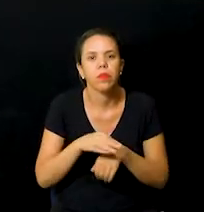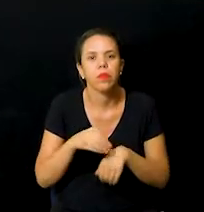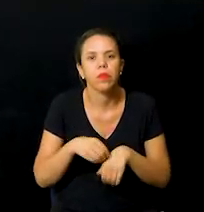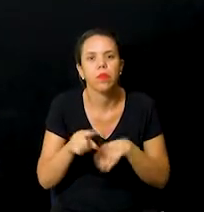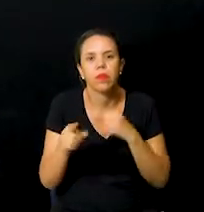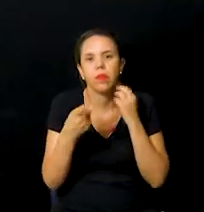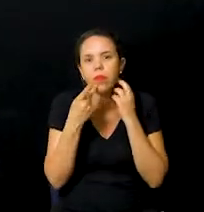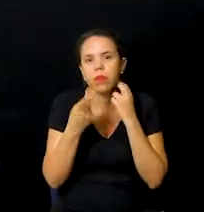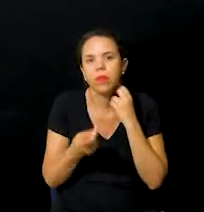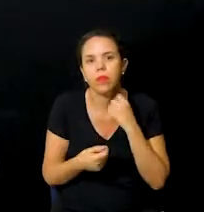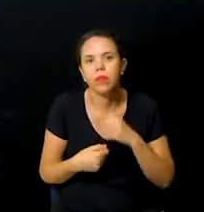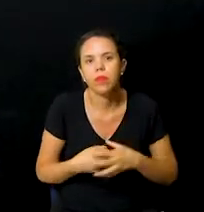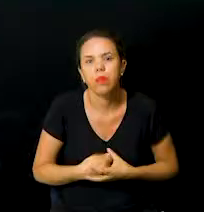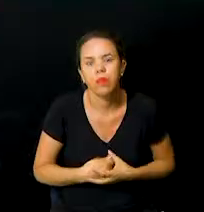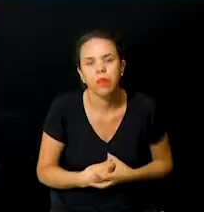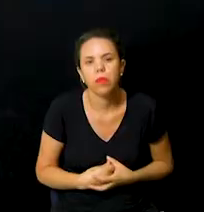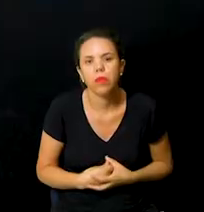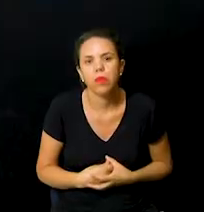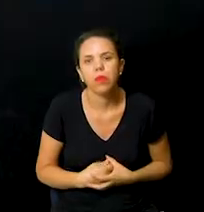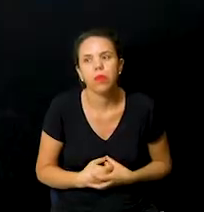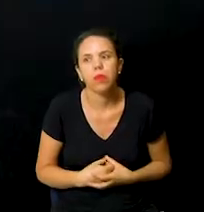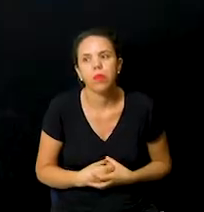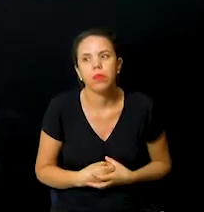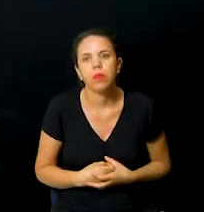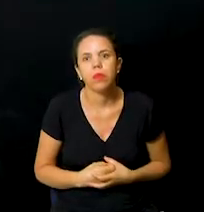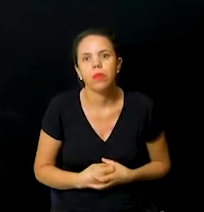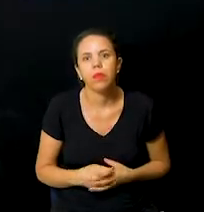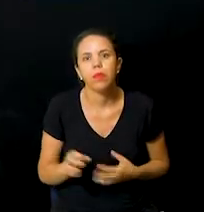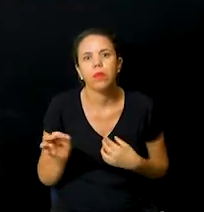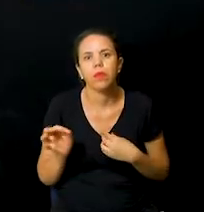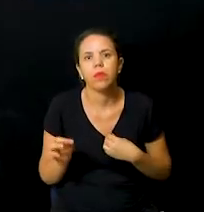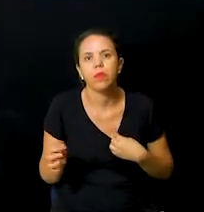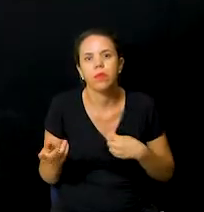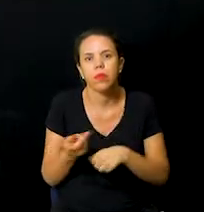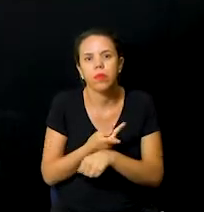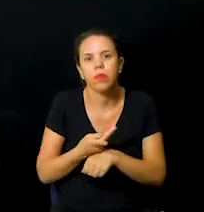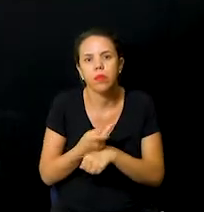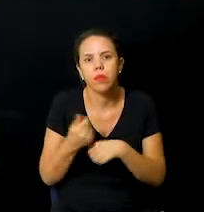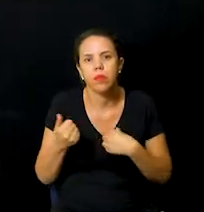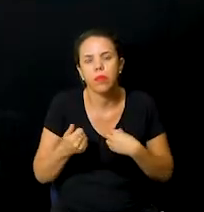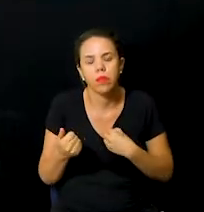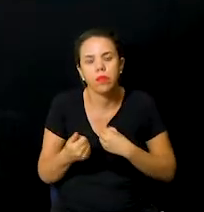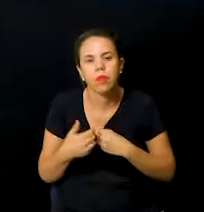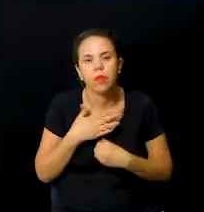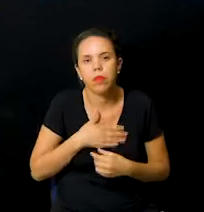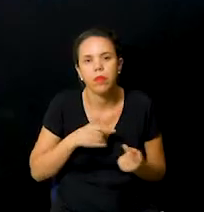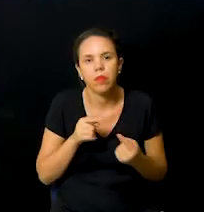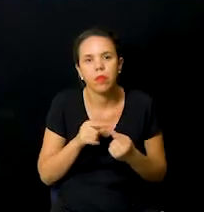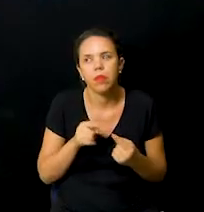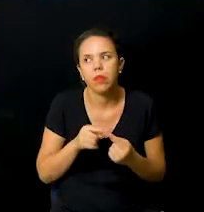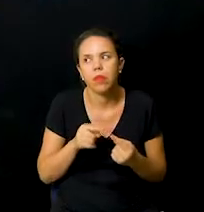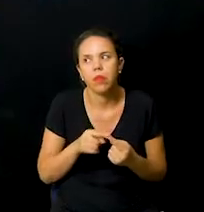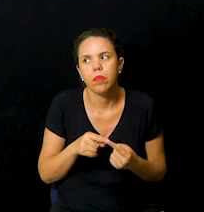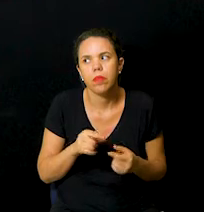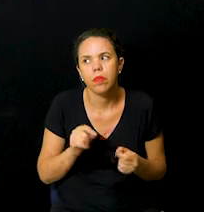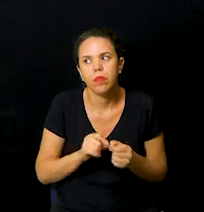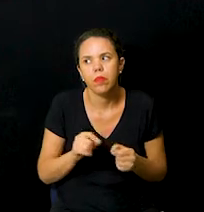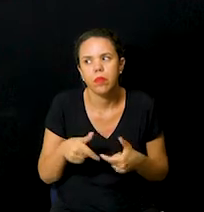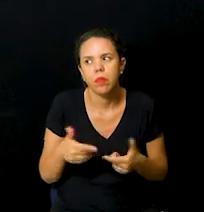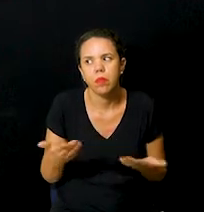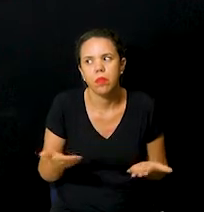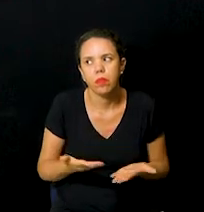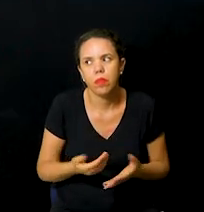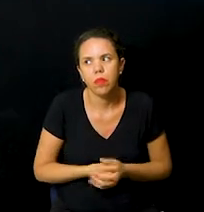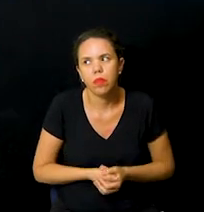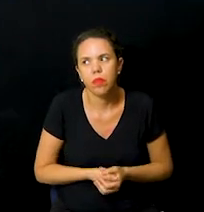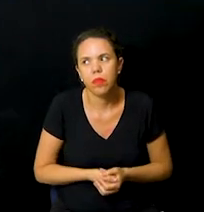dicas que você deixa, Aline? Ah, com certeza procurar primeiramente algo que ela se identifica, né? Hoje